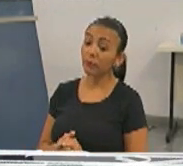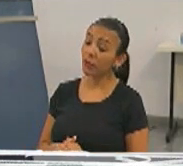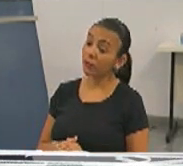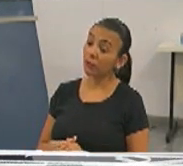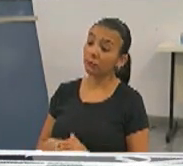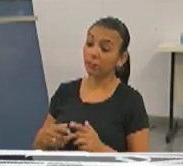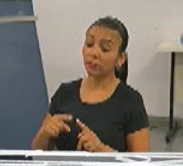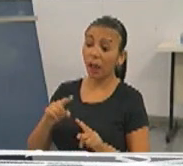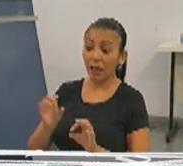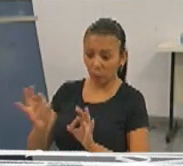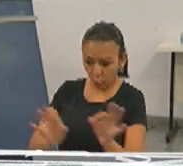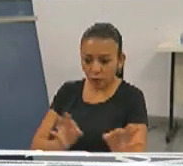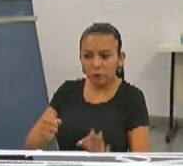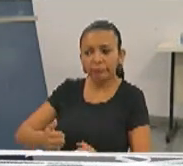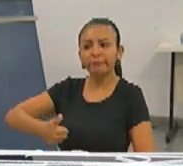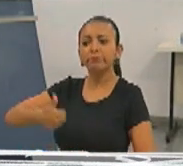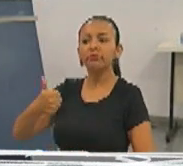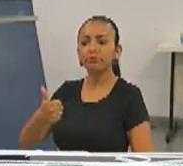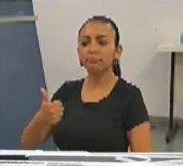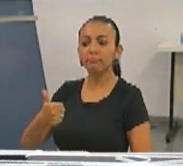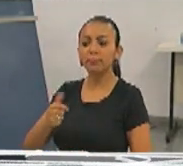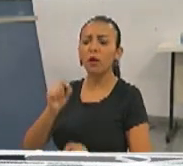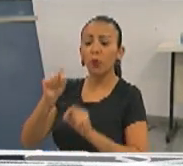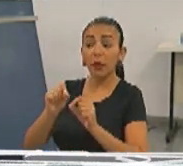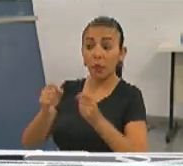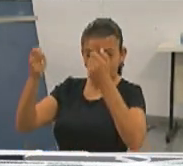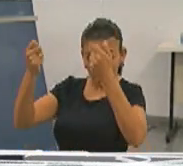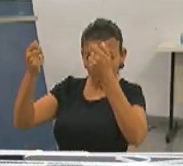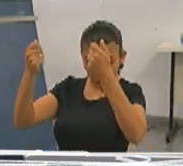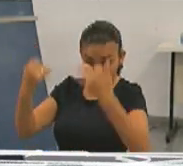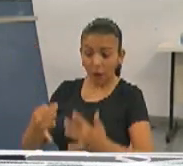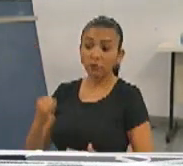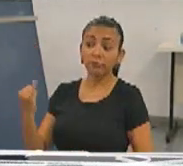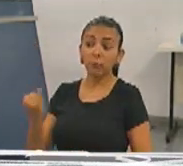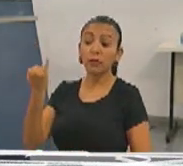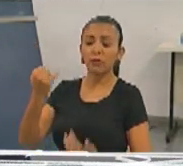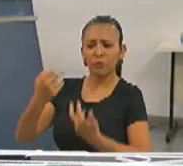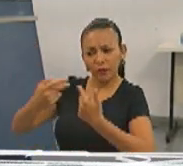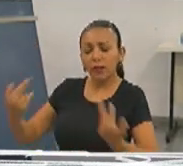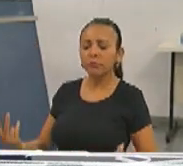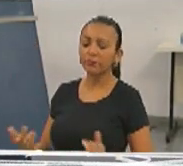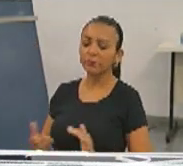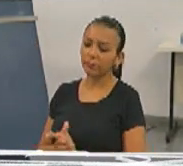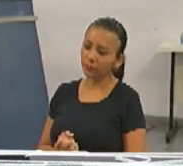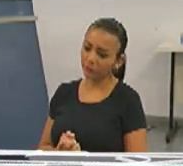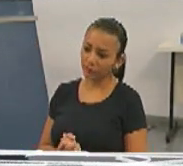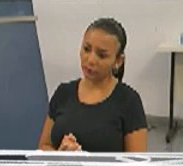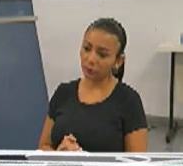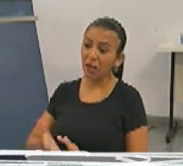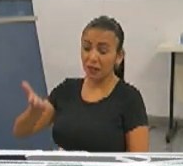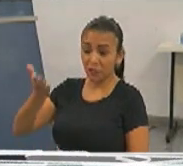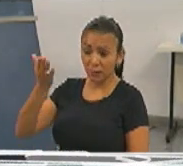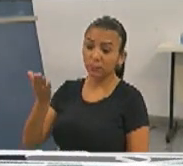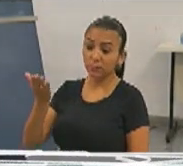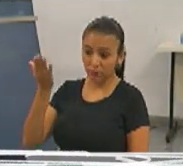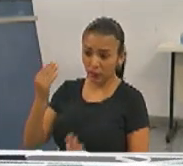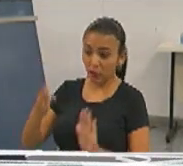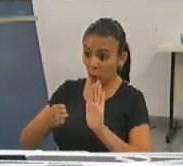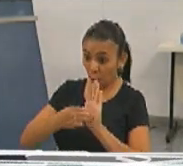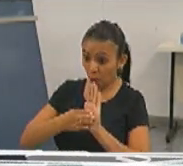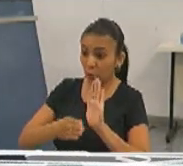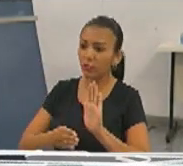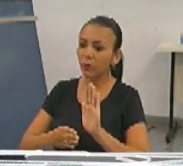Essa organização vai em contra a várias coisas que nós tínhamos proposto, regularização